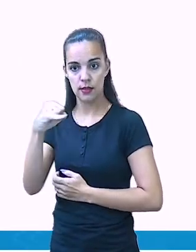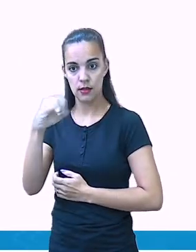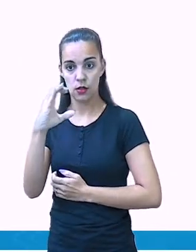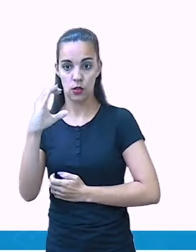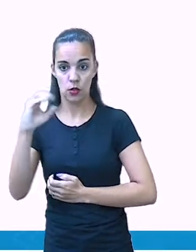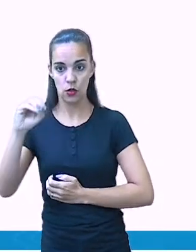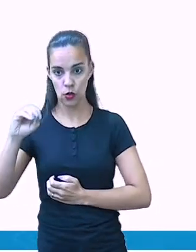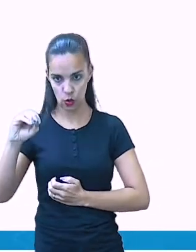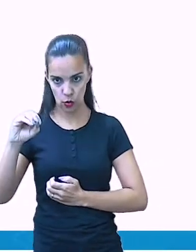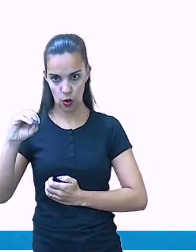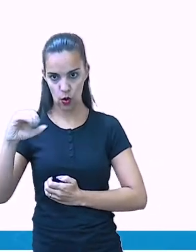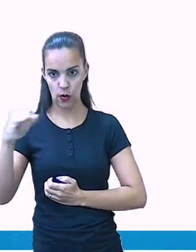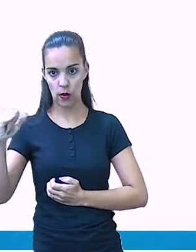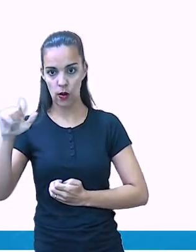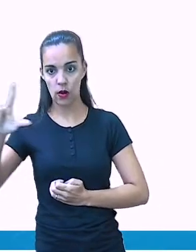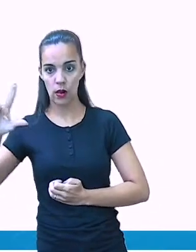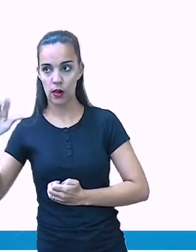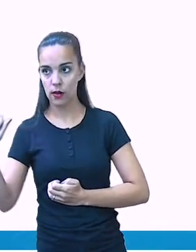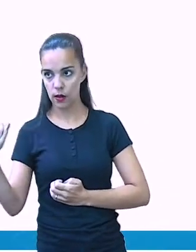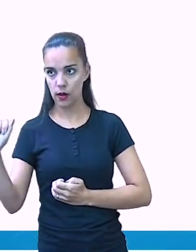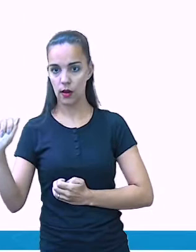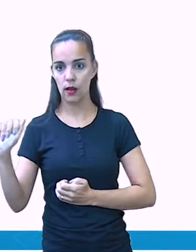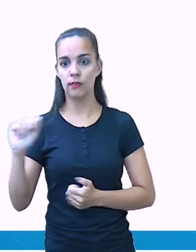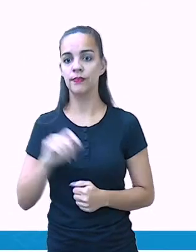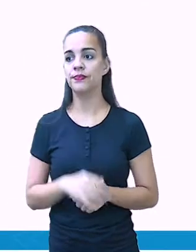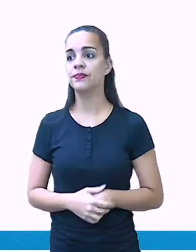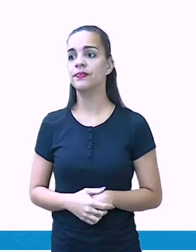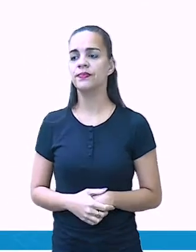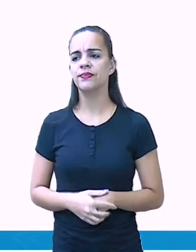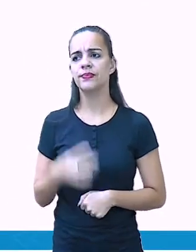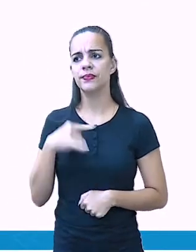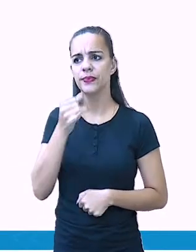Es-co-la. Ou a gente fala